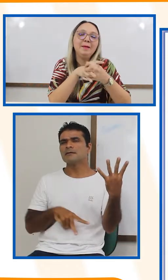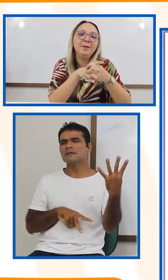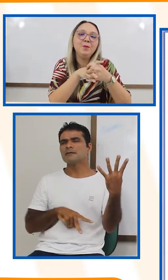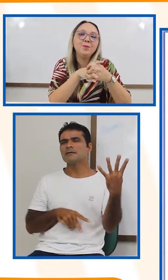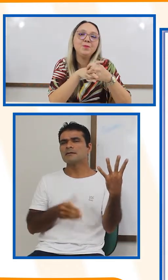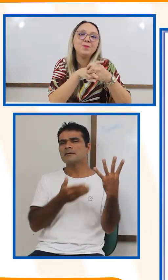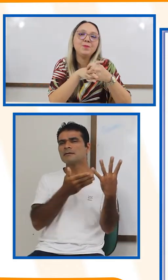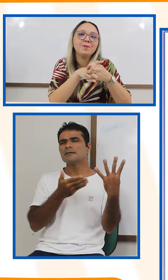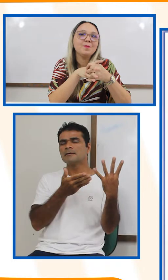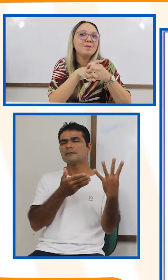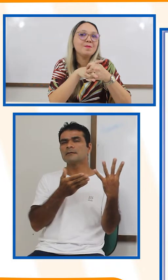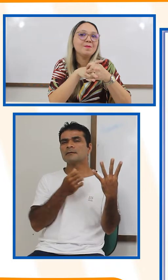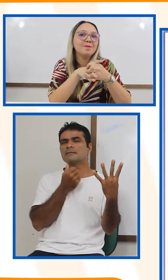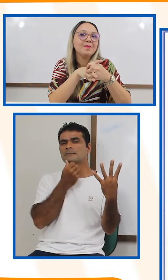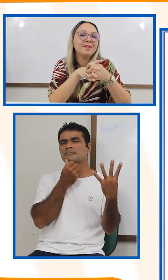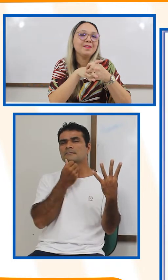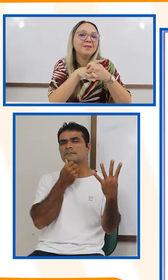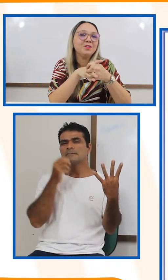Lembram?